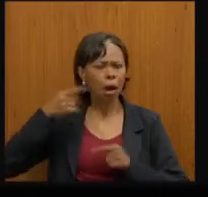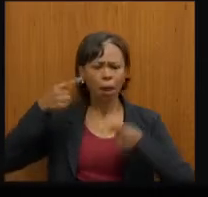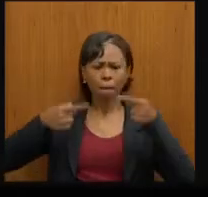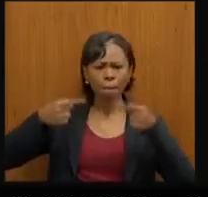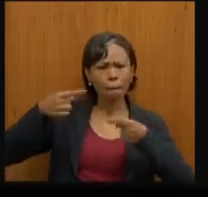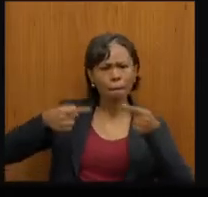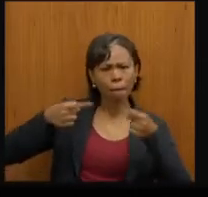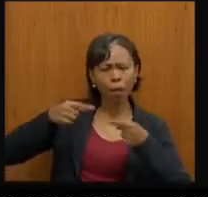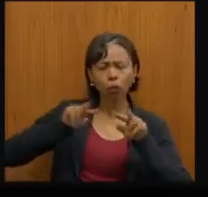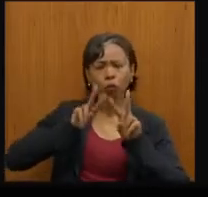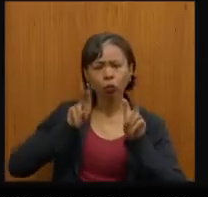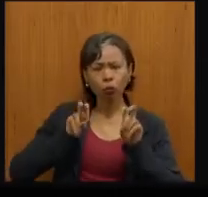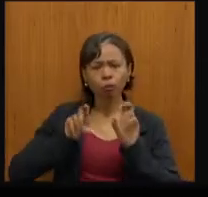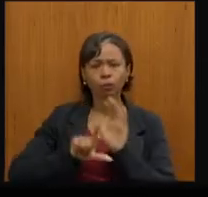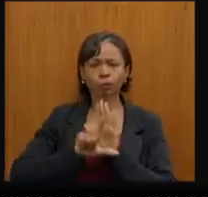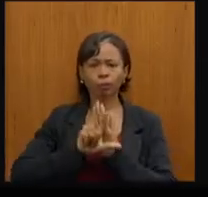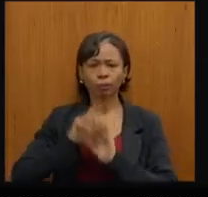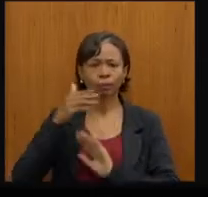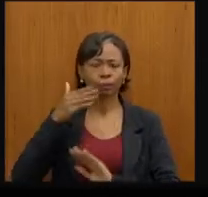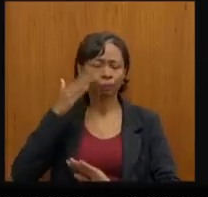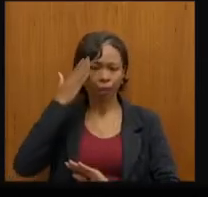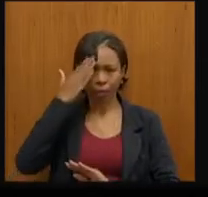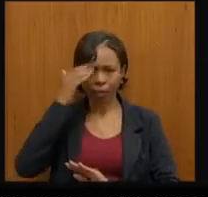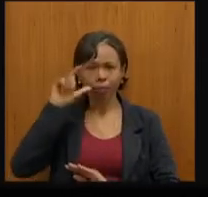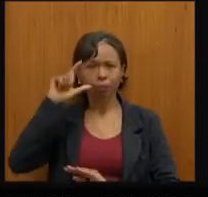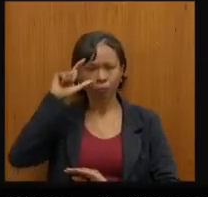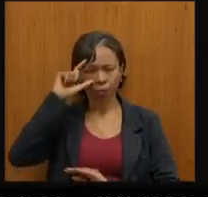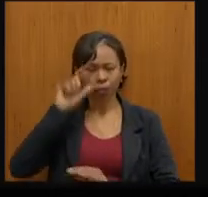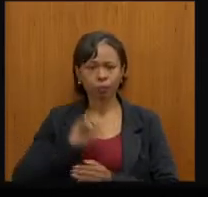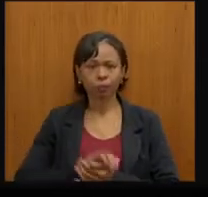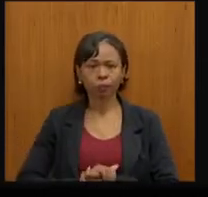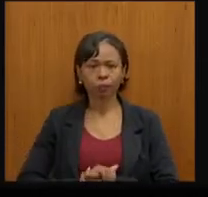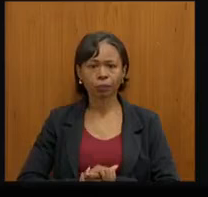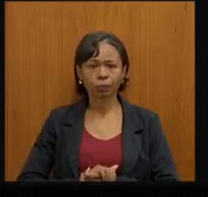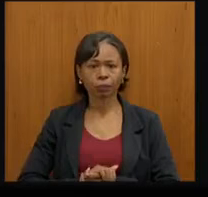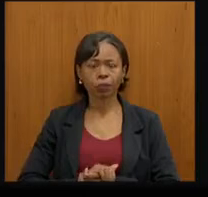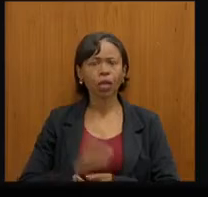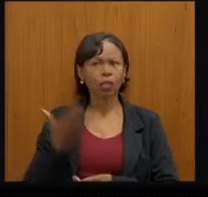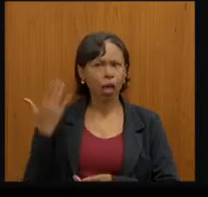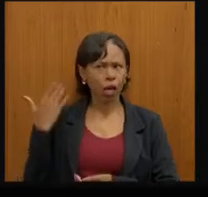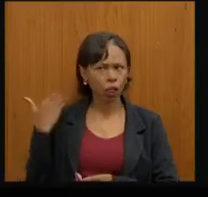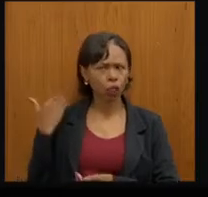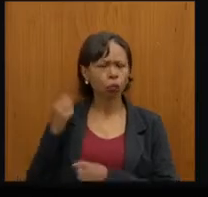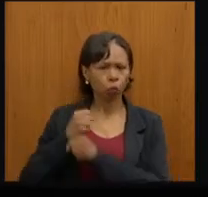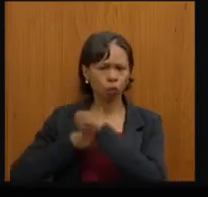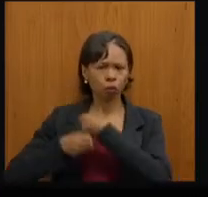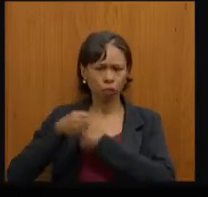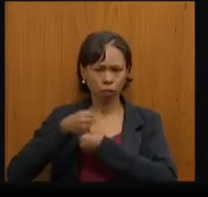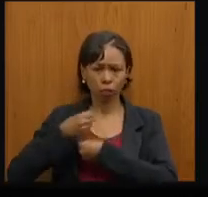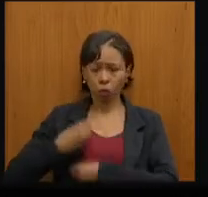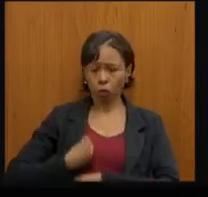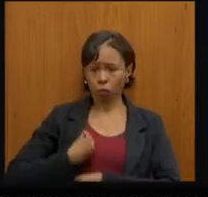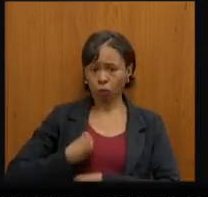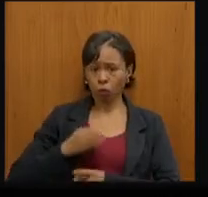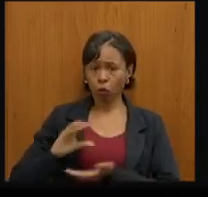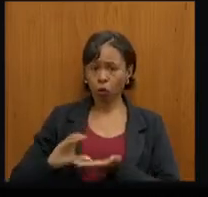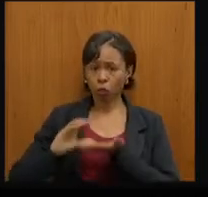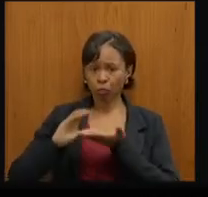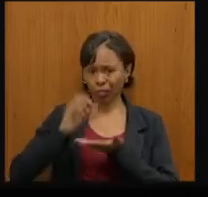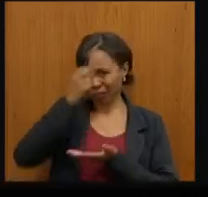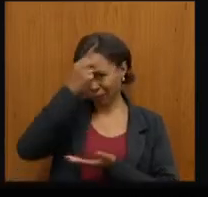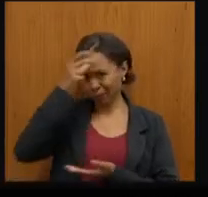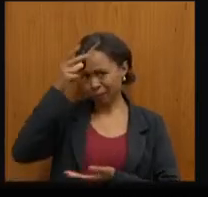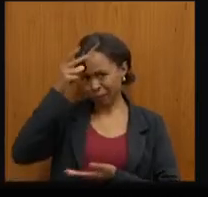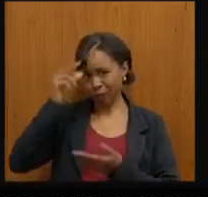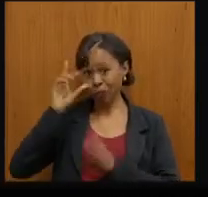eu participo um Desde o ano passado e Conselho Municipal dos Direitos da mulher e eu